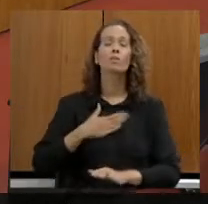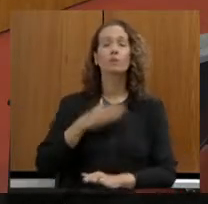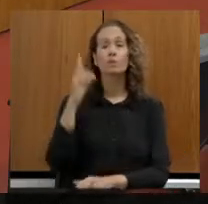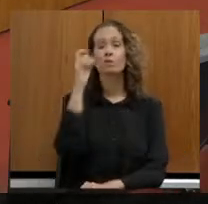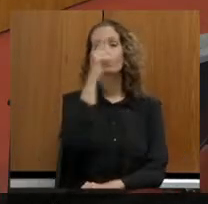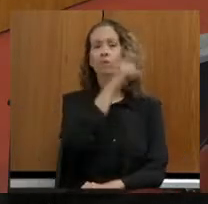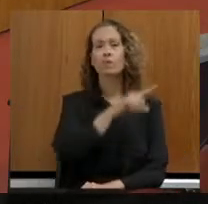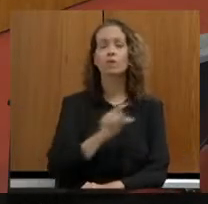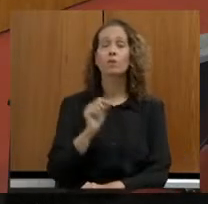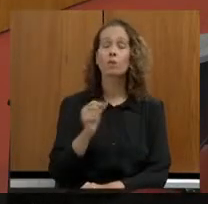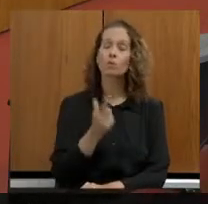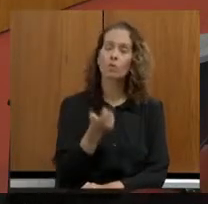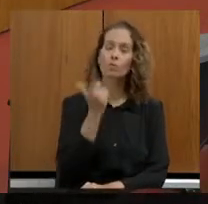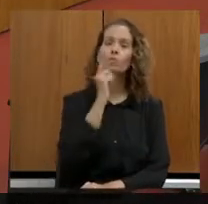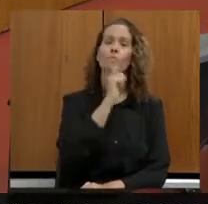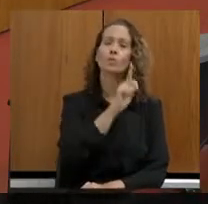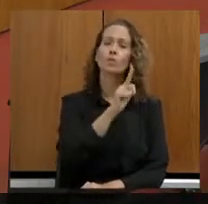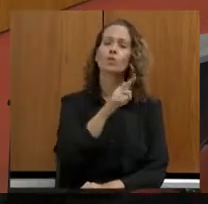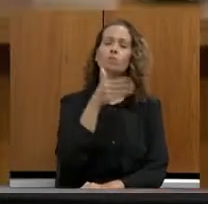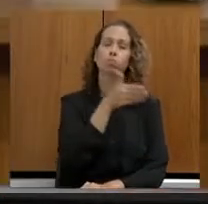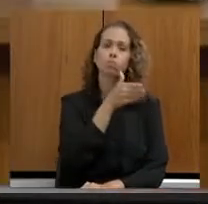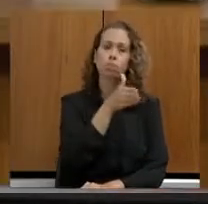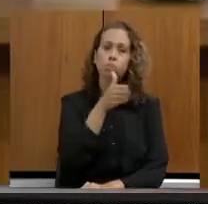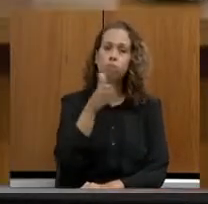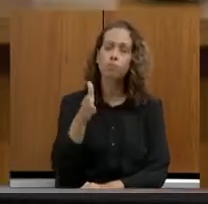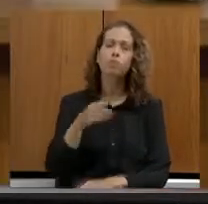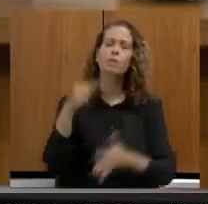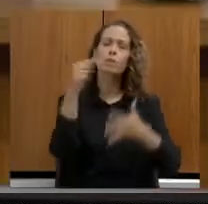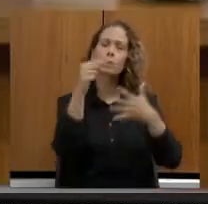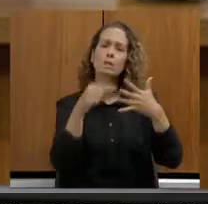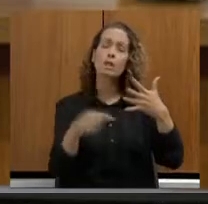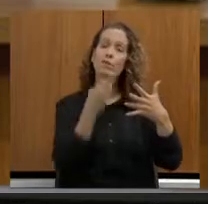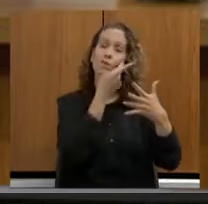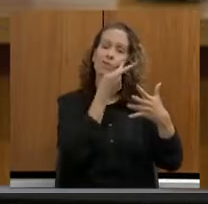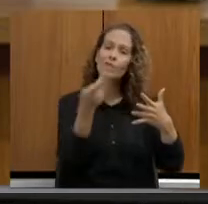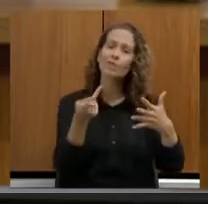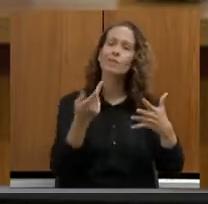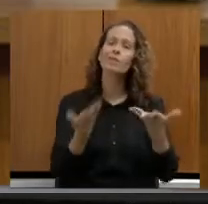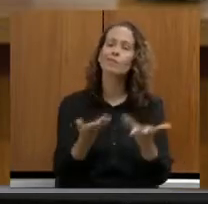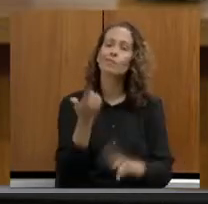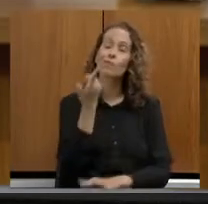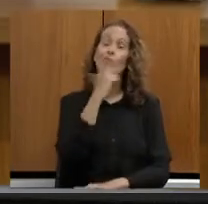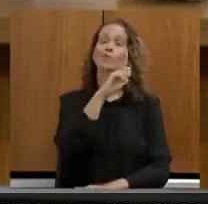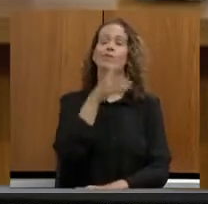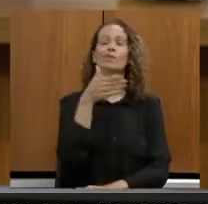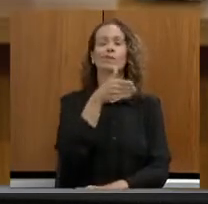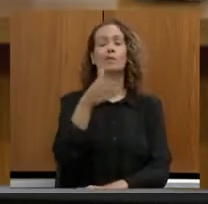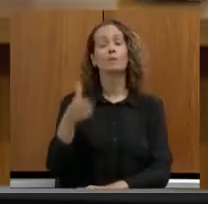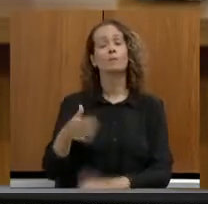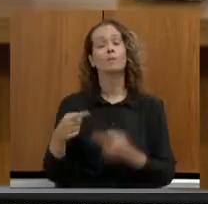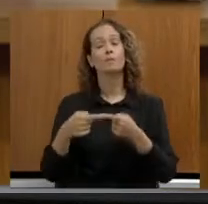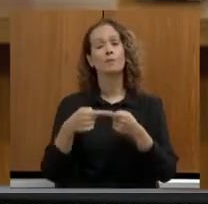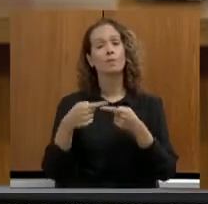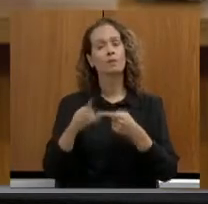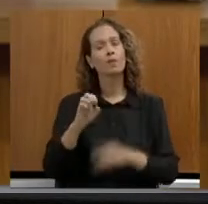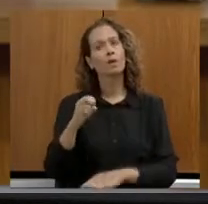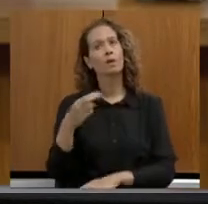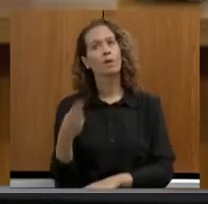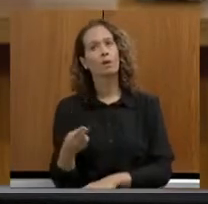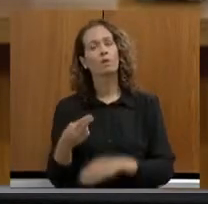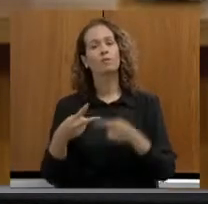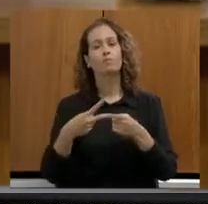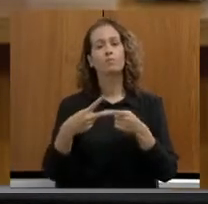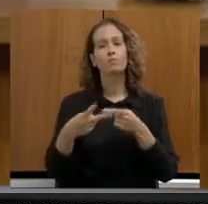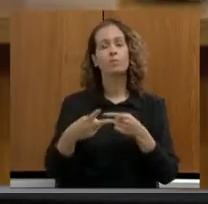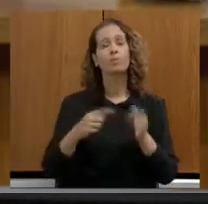viu o que é consegui atender a todas as necessidades de visita a agora na semana que vem ou na próxima semana